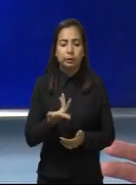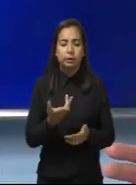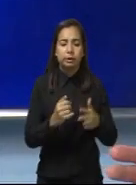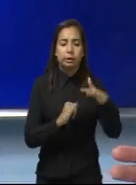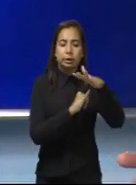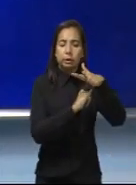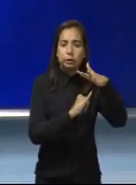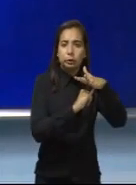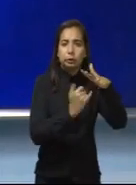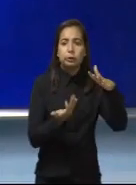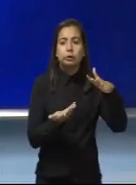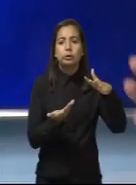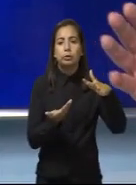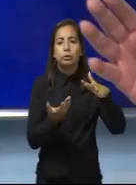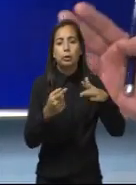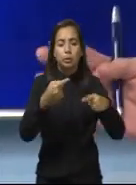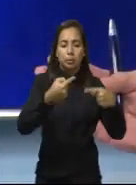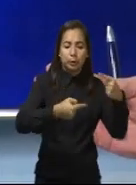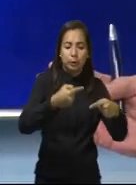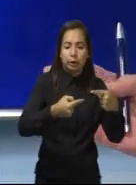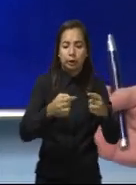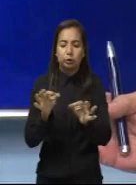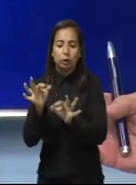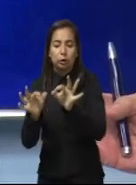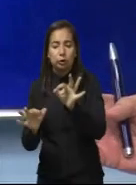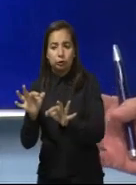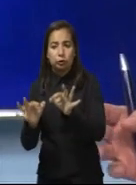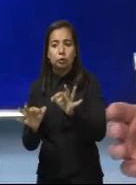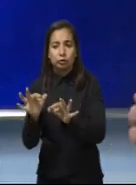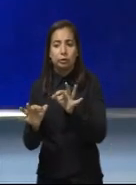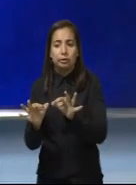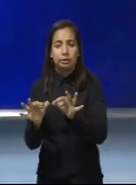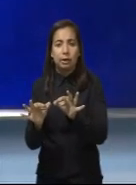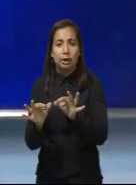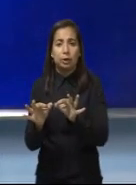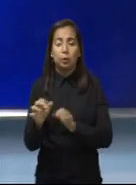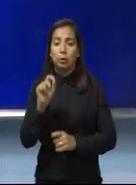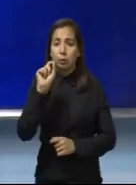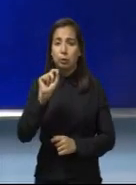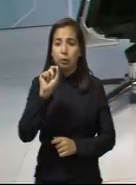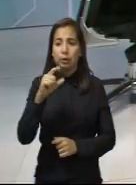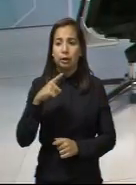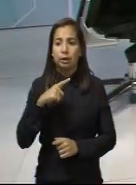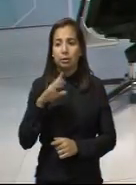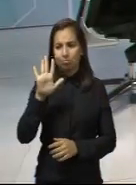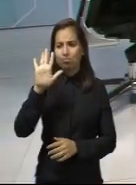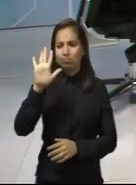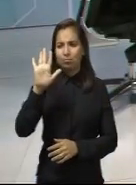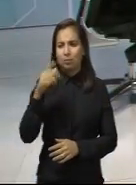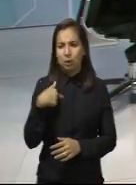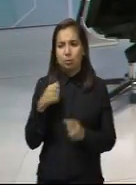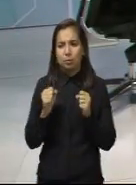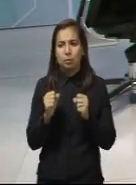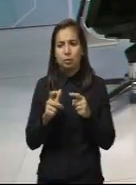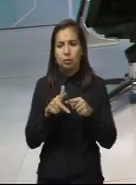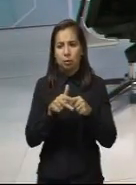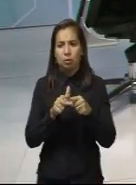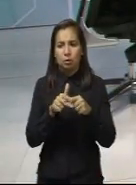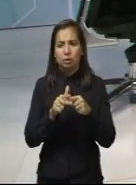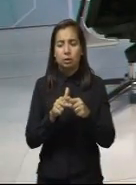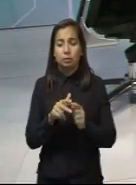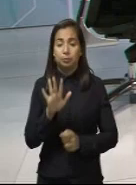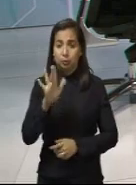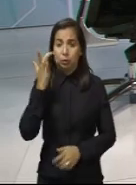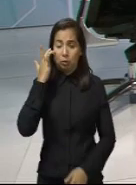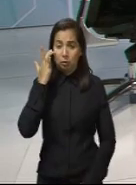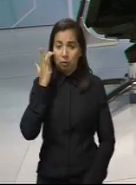instituições, leia-se política e judiciária, sobretudo, Deixa que eu ao só invés fazer de se uma assumir... Deixa eu fazer uma correção só com relação a Pois essa questão.